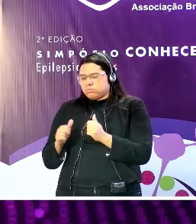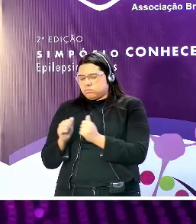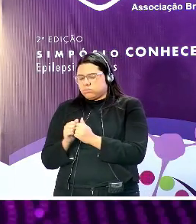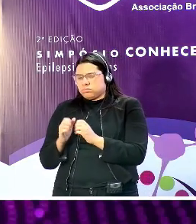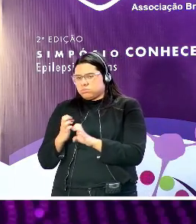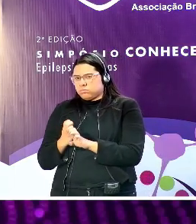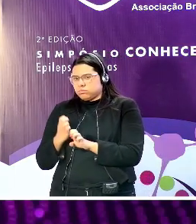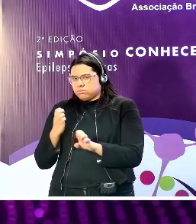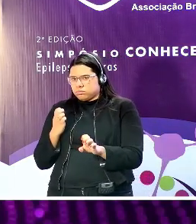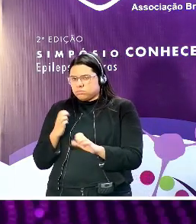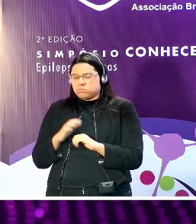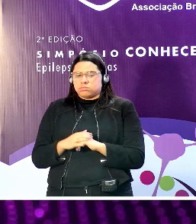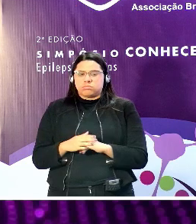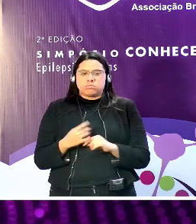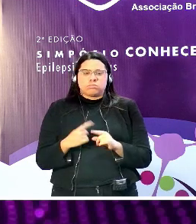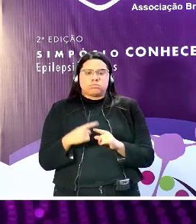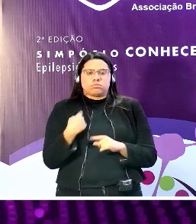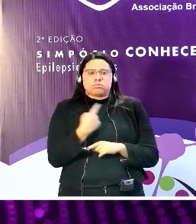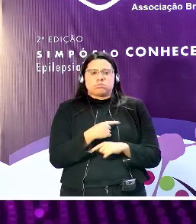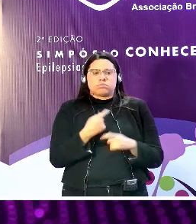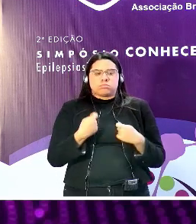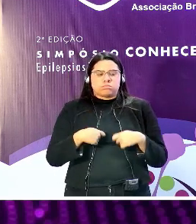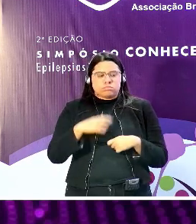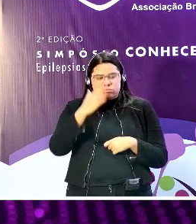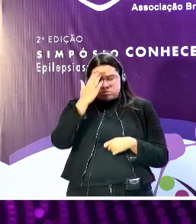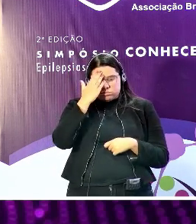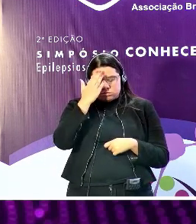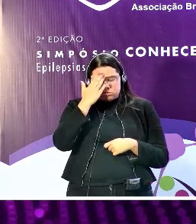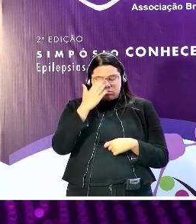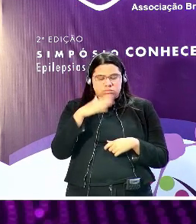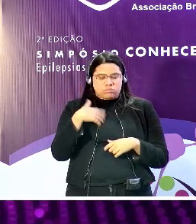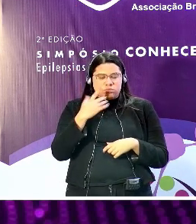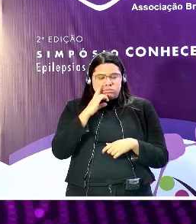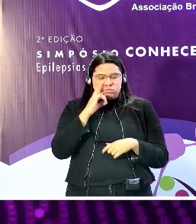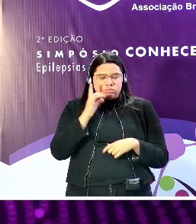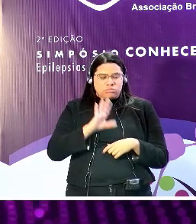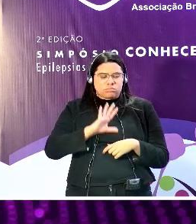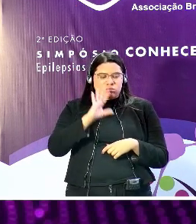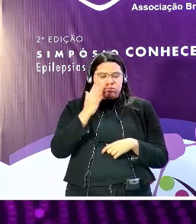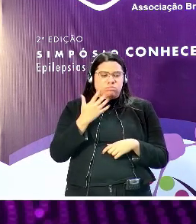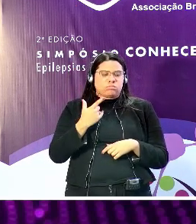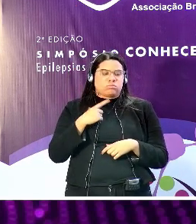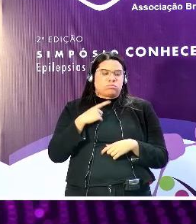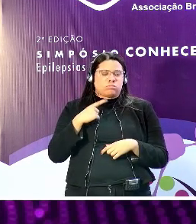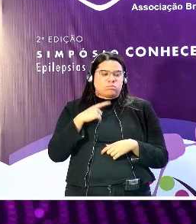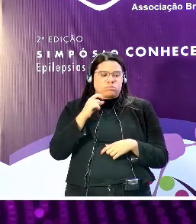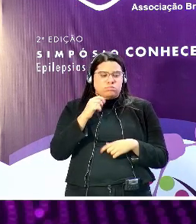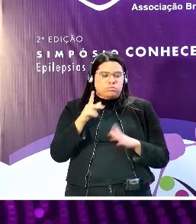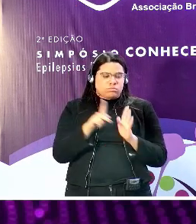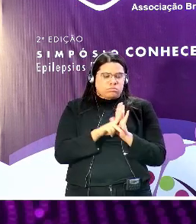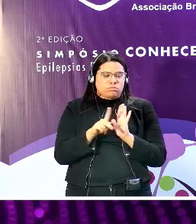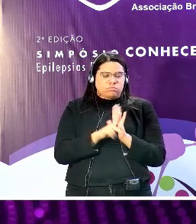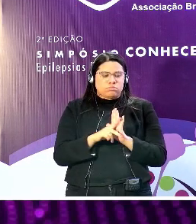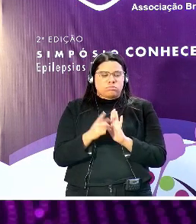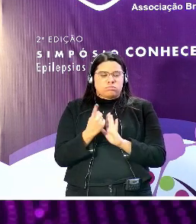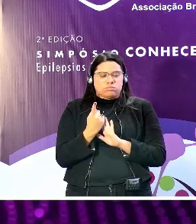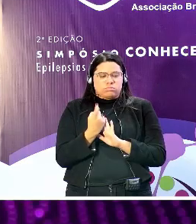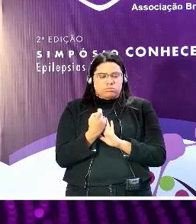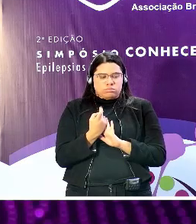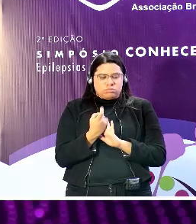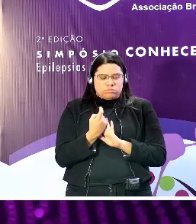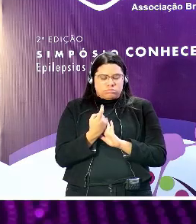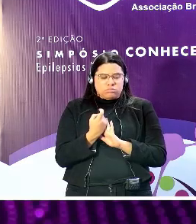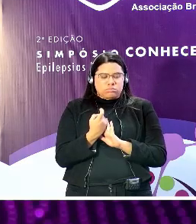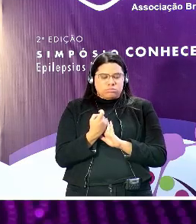Porque a gente precisa lidar com o evento a hora que ele acontece. Então, a gente tem essa propriedade única no